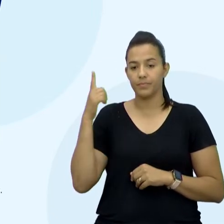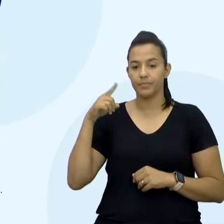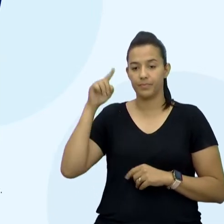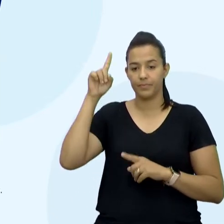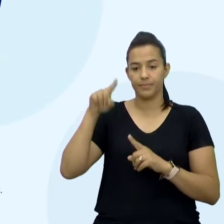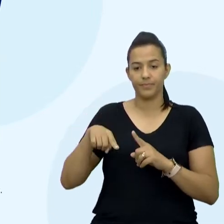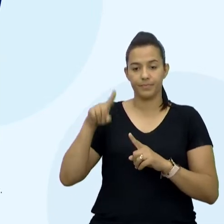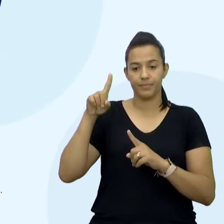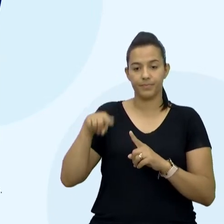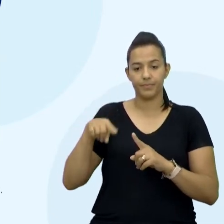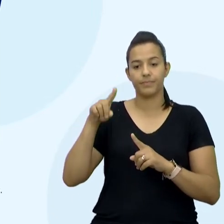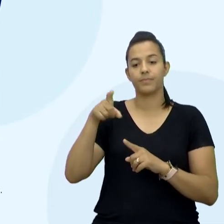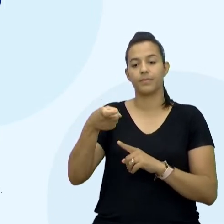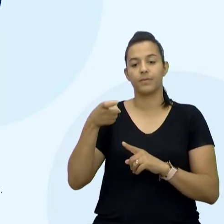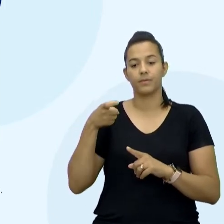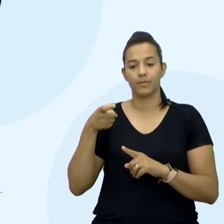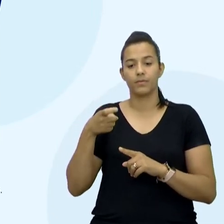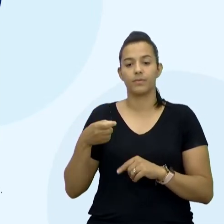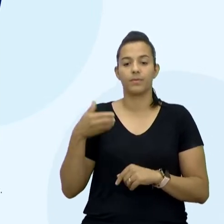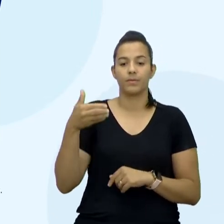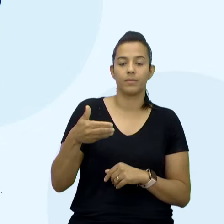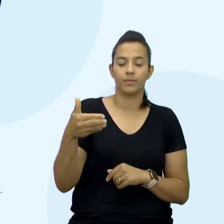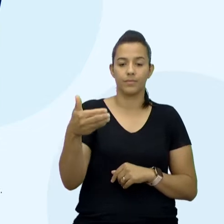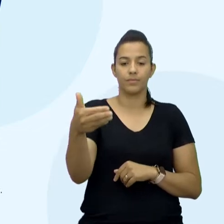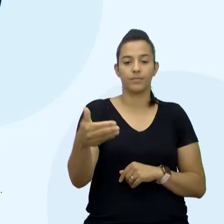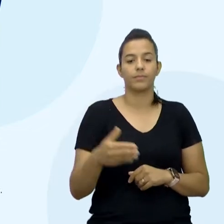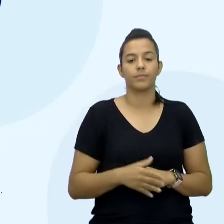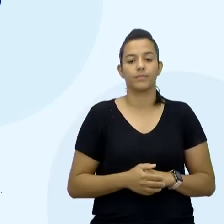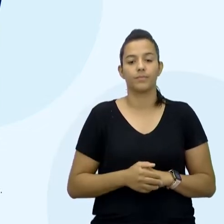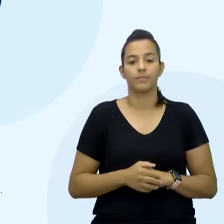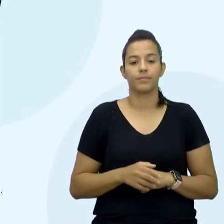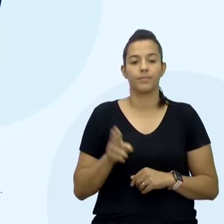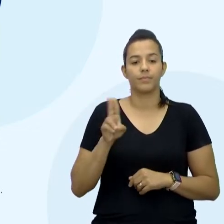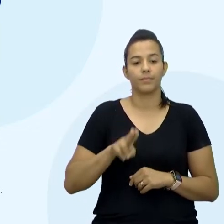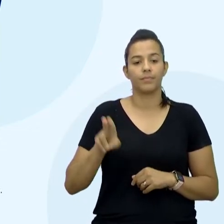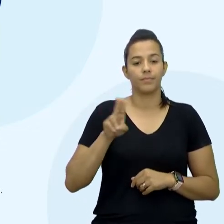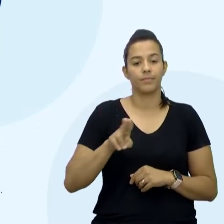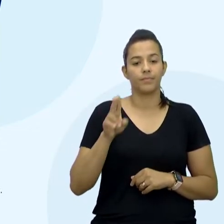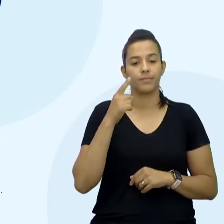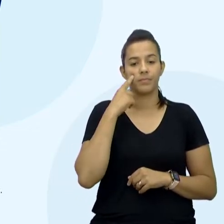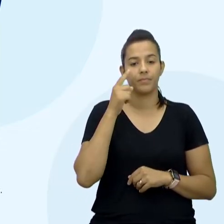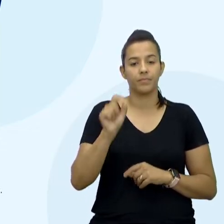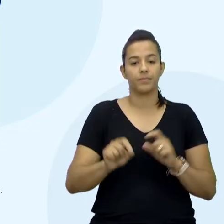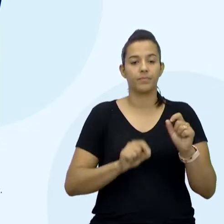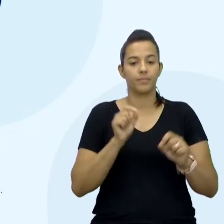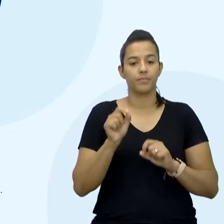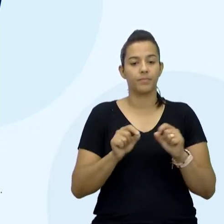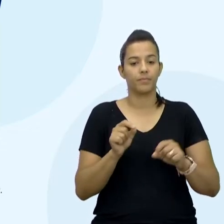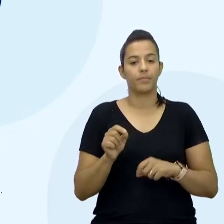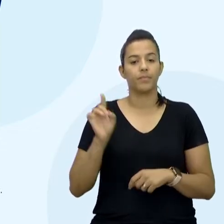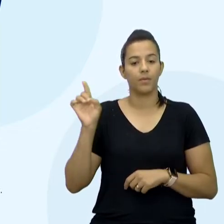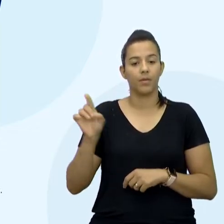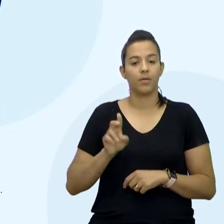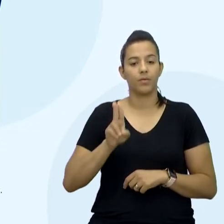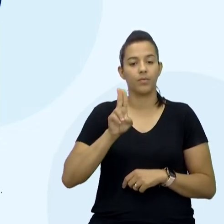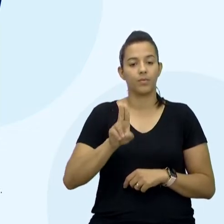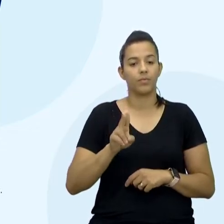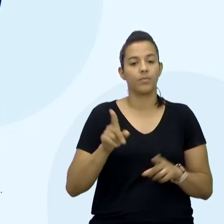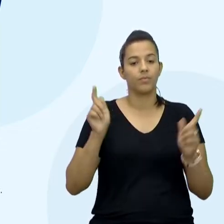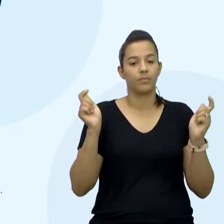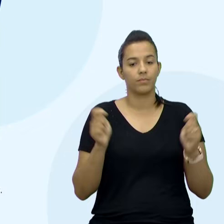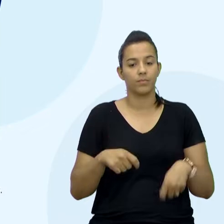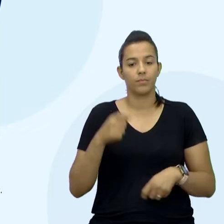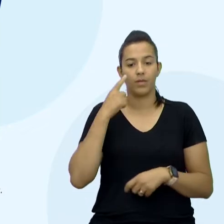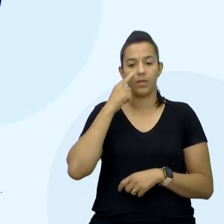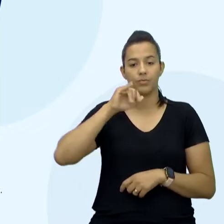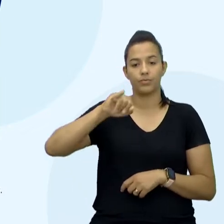E depende aí, no caso, da constante. Aí eu vou usar... Vamos lembrar, pessoal, que a unidade aqui é